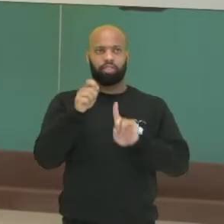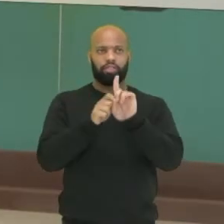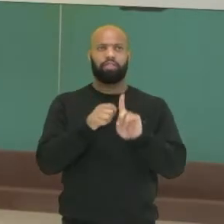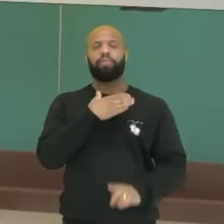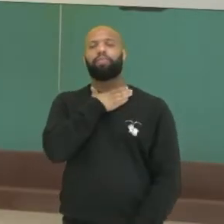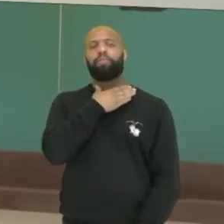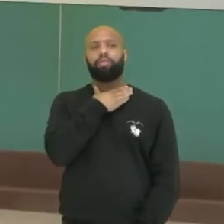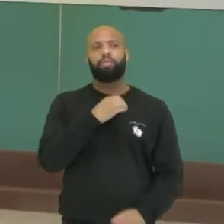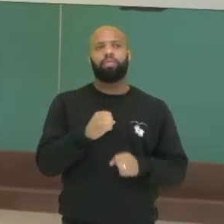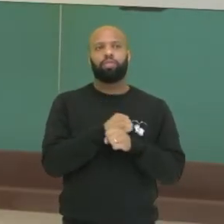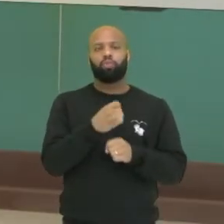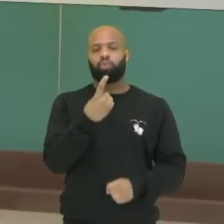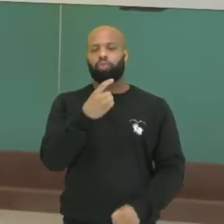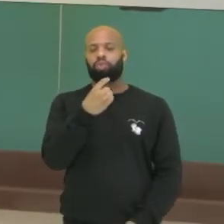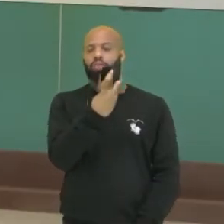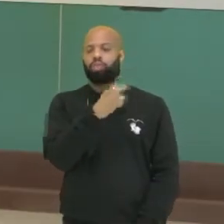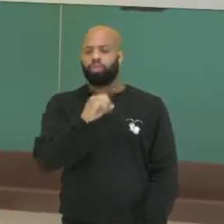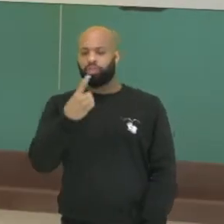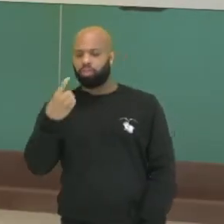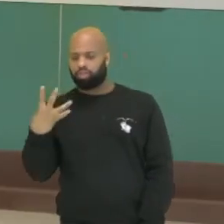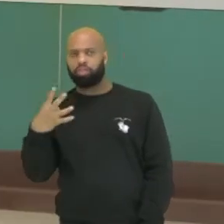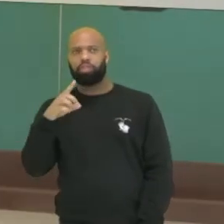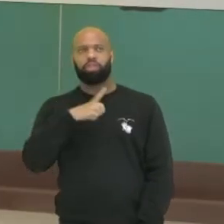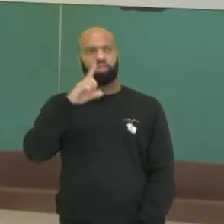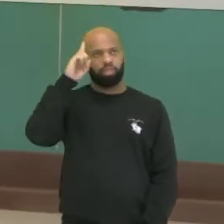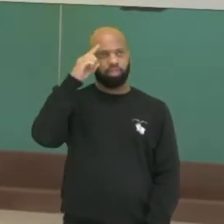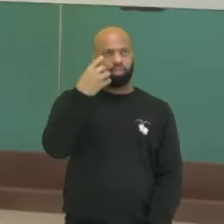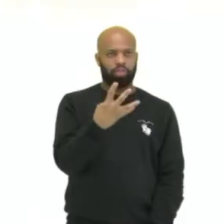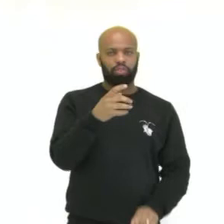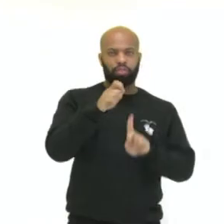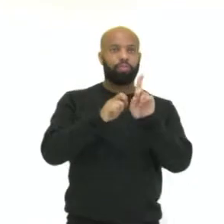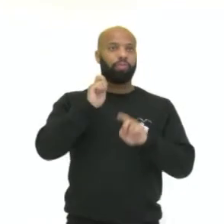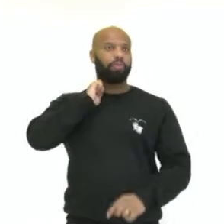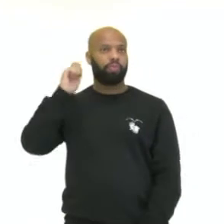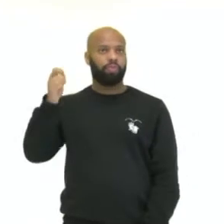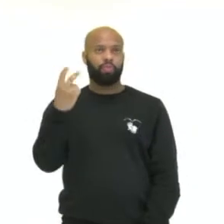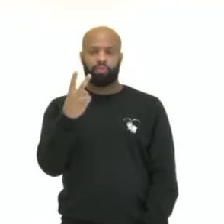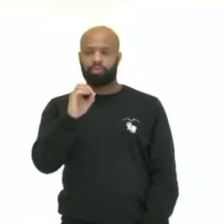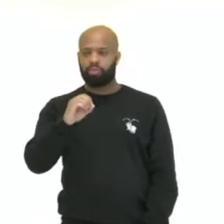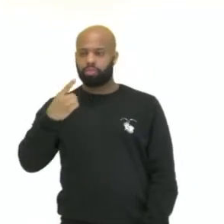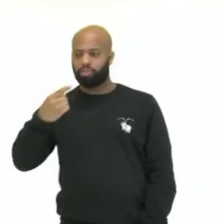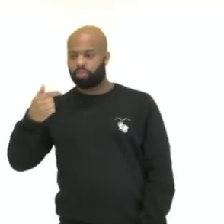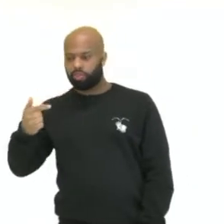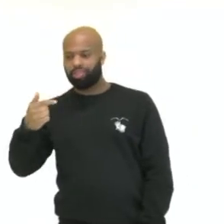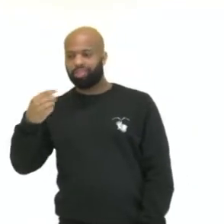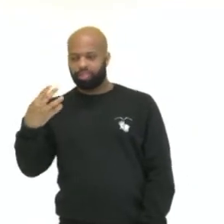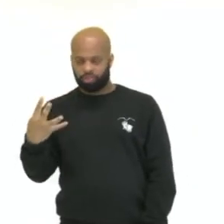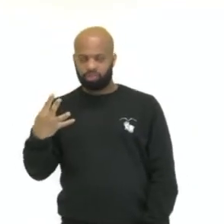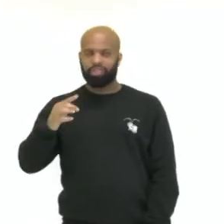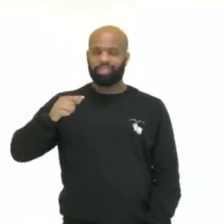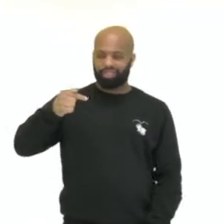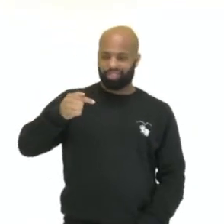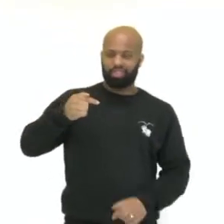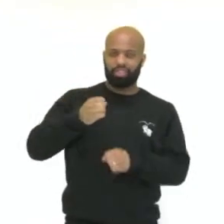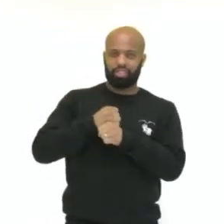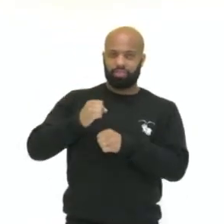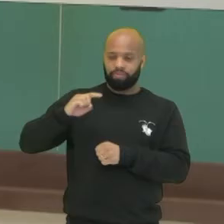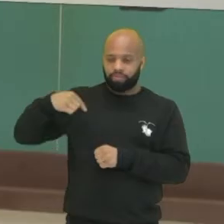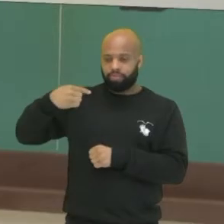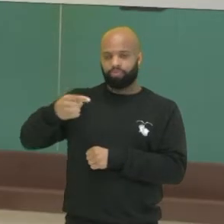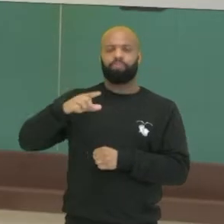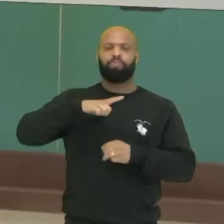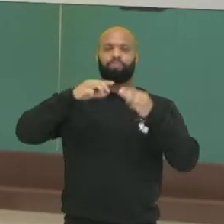2014. E lá em 4 de 4 de 2014, 7 anos após a propaganda que você assistiu ter sido